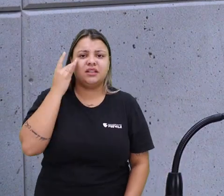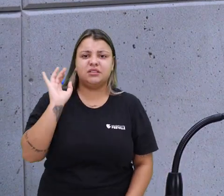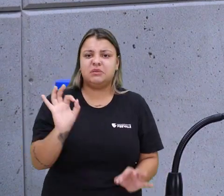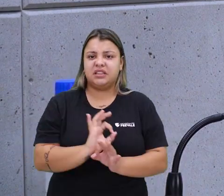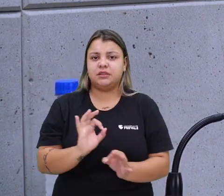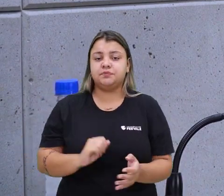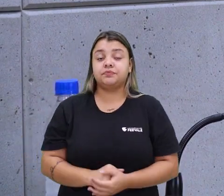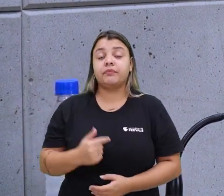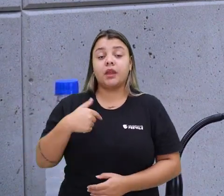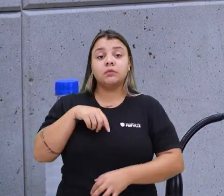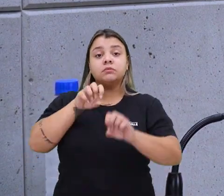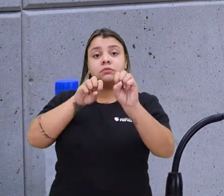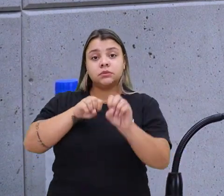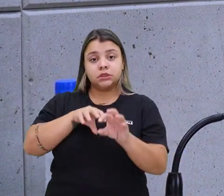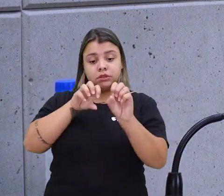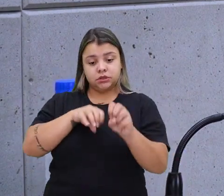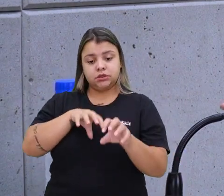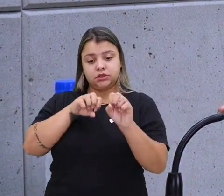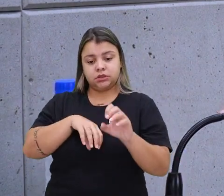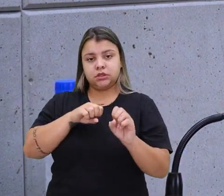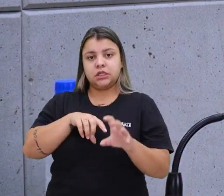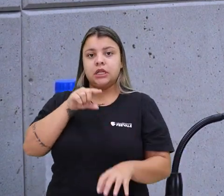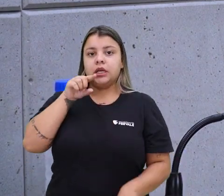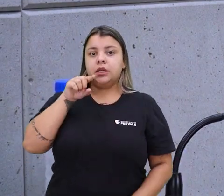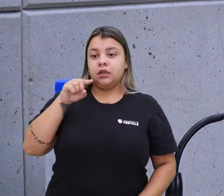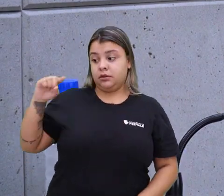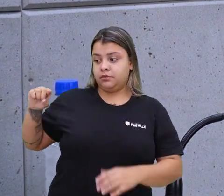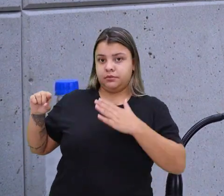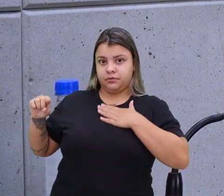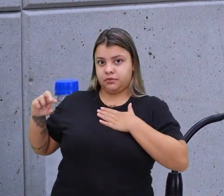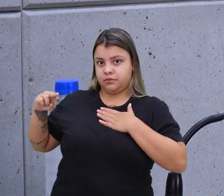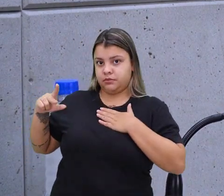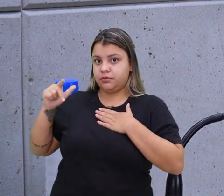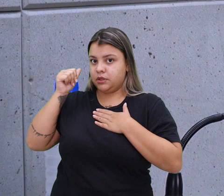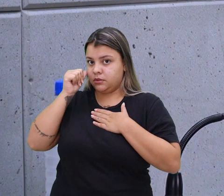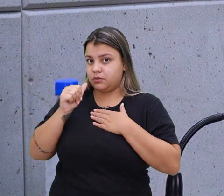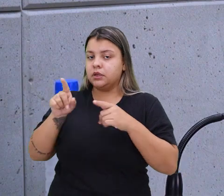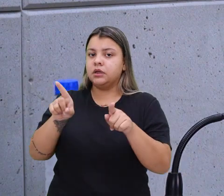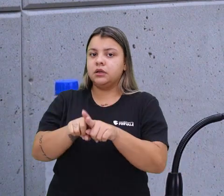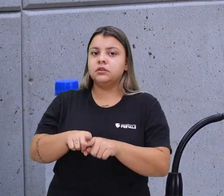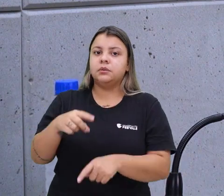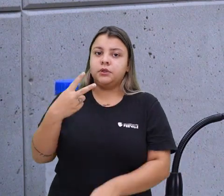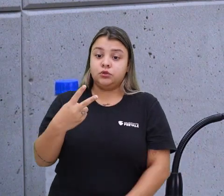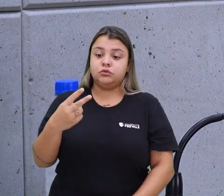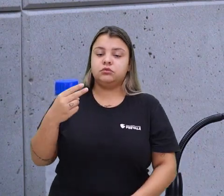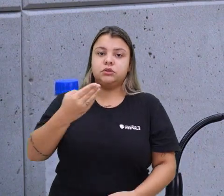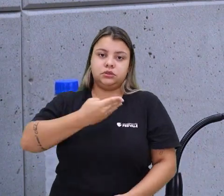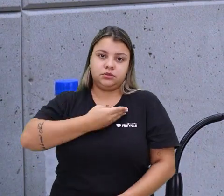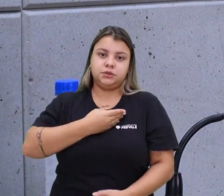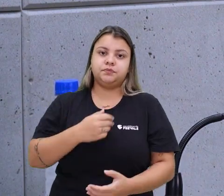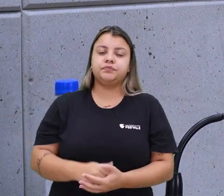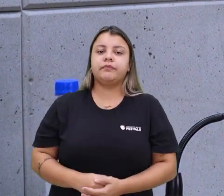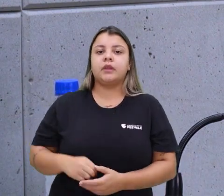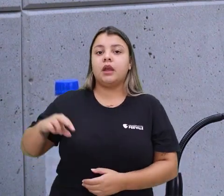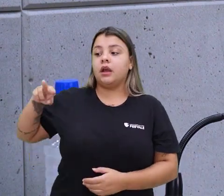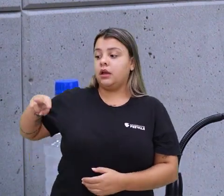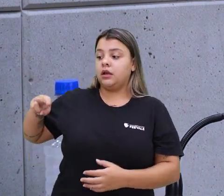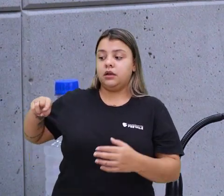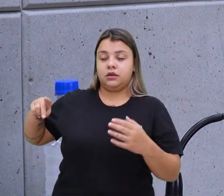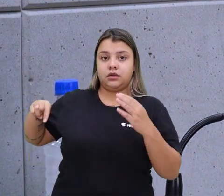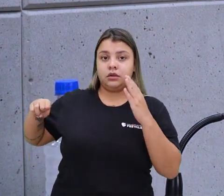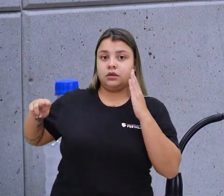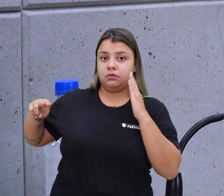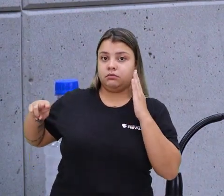eu treinei ela e mais do duas amigas né Camila minha irmã ficou em segundo a a